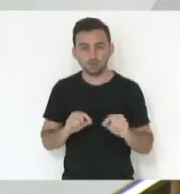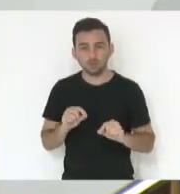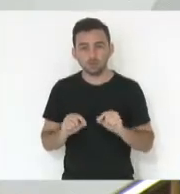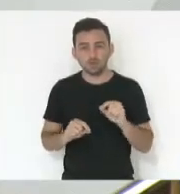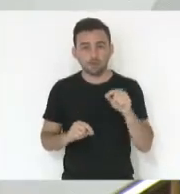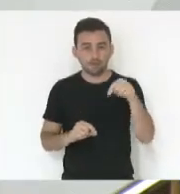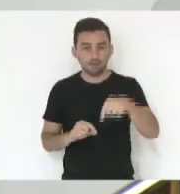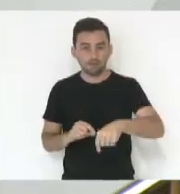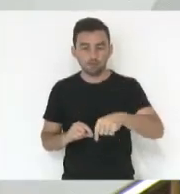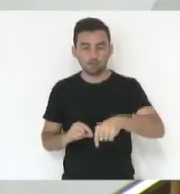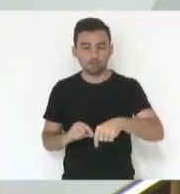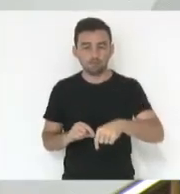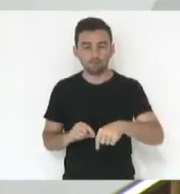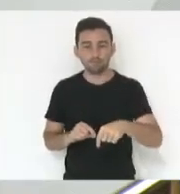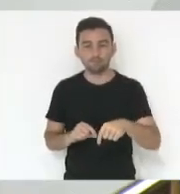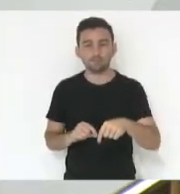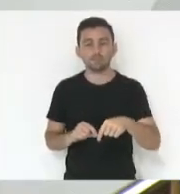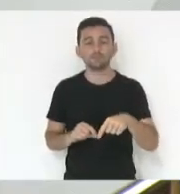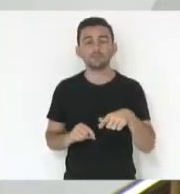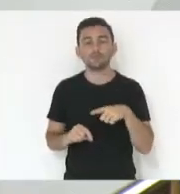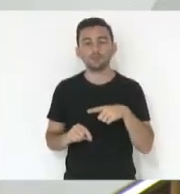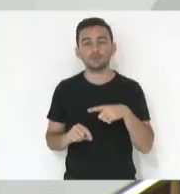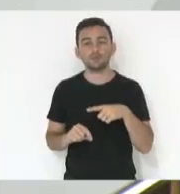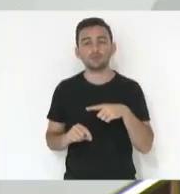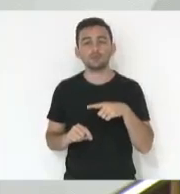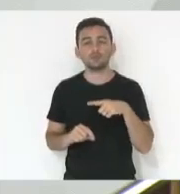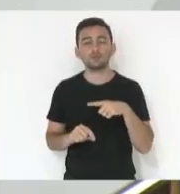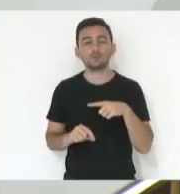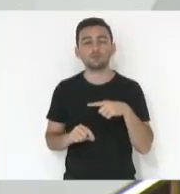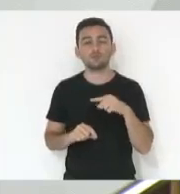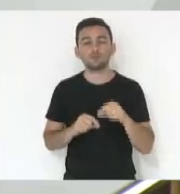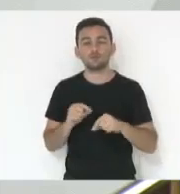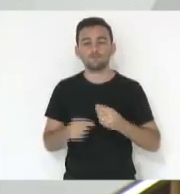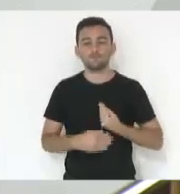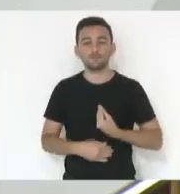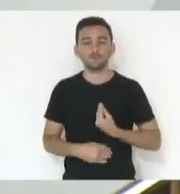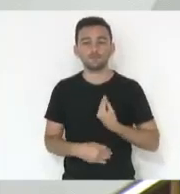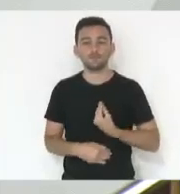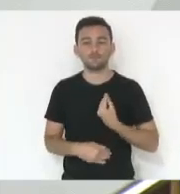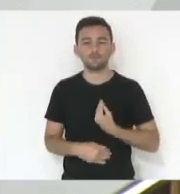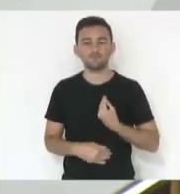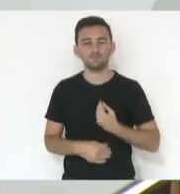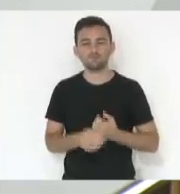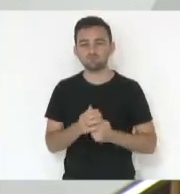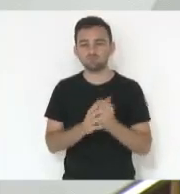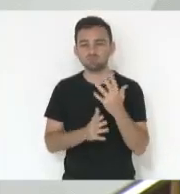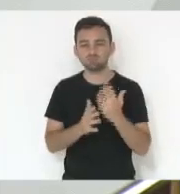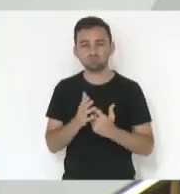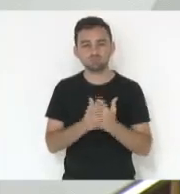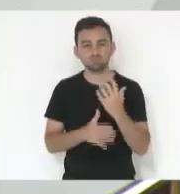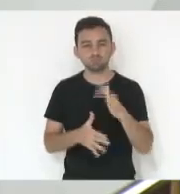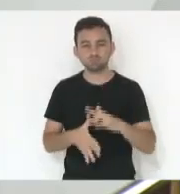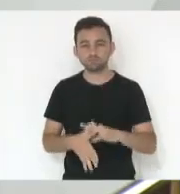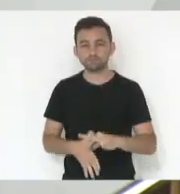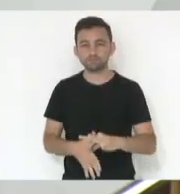Nesta casa, nós estaremos com a presença de inúmeras